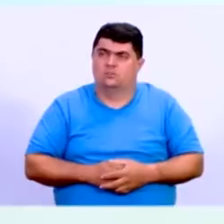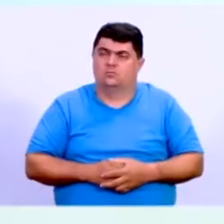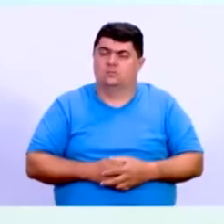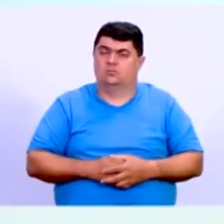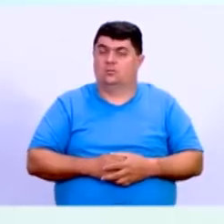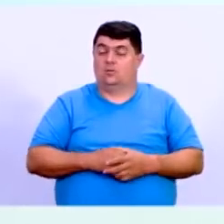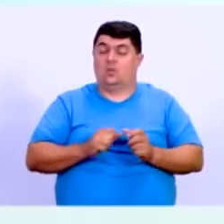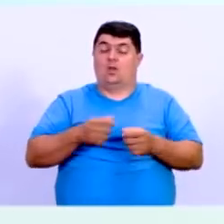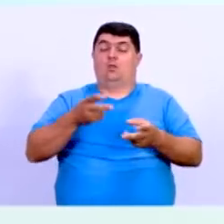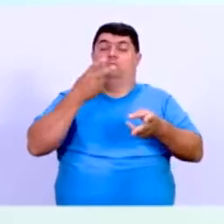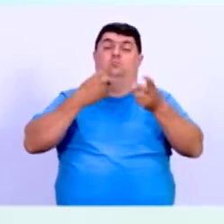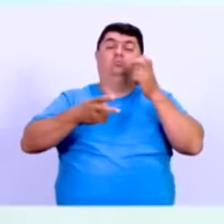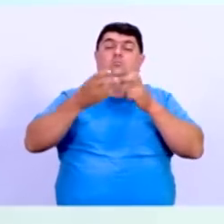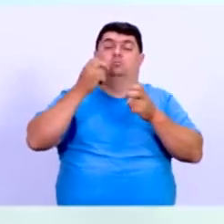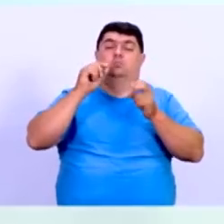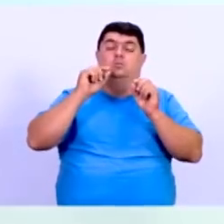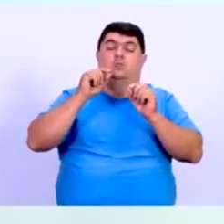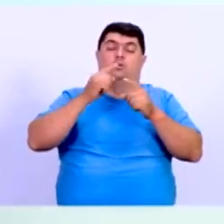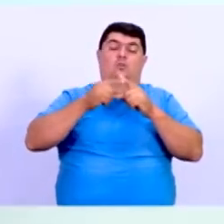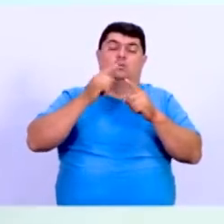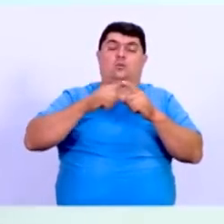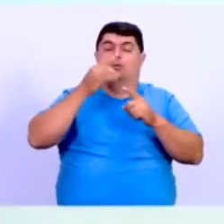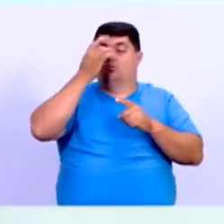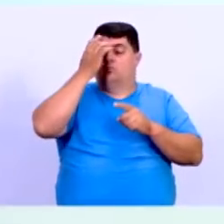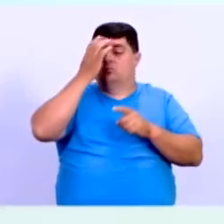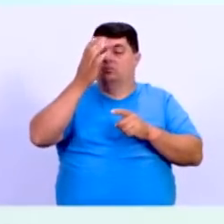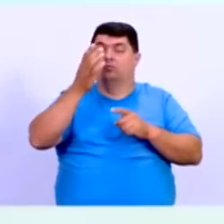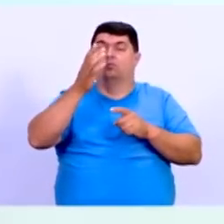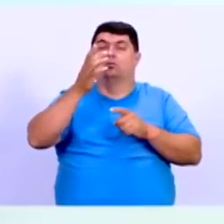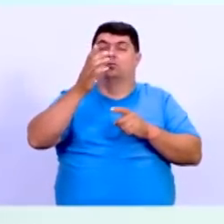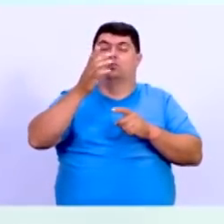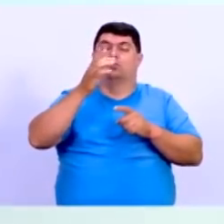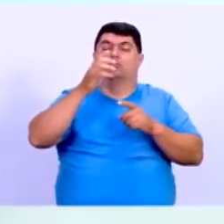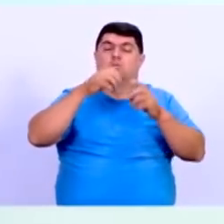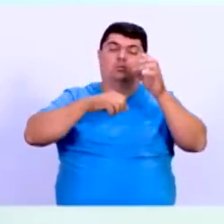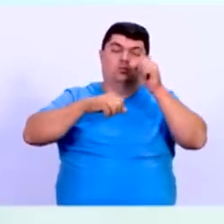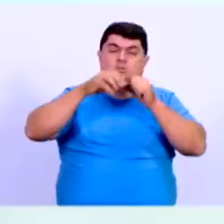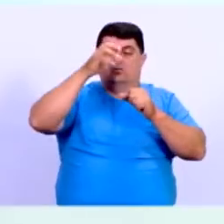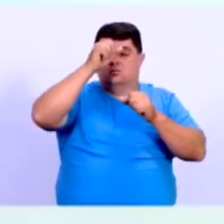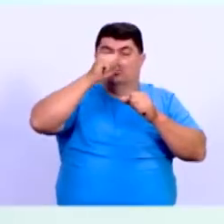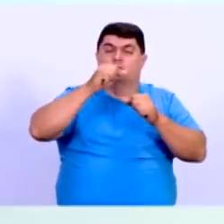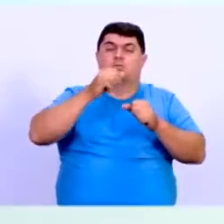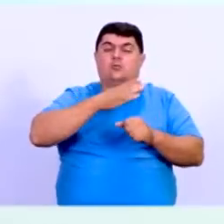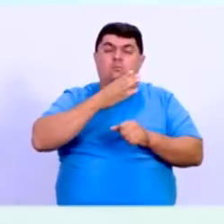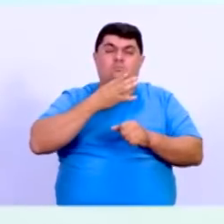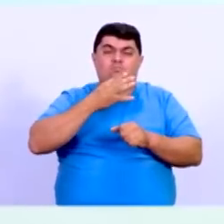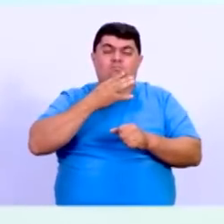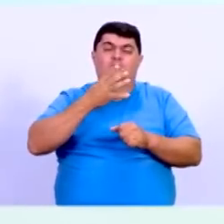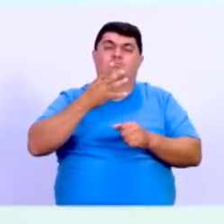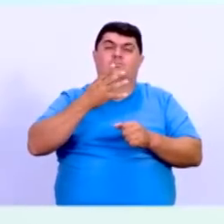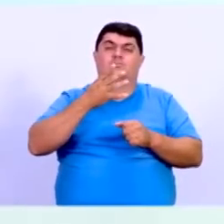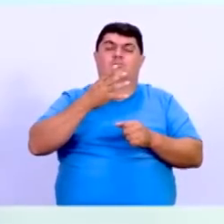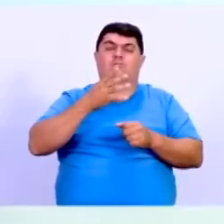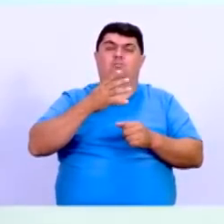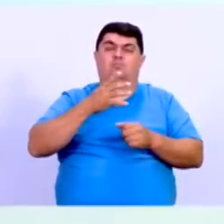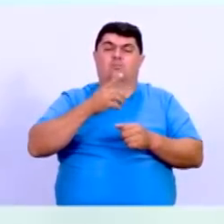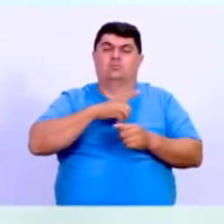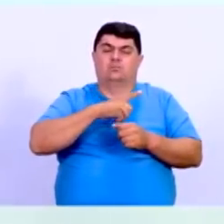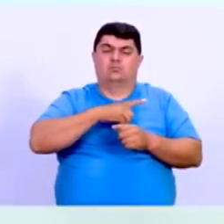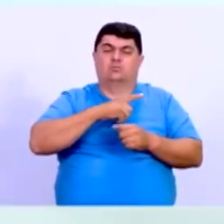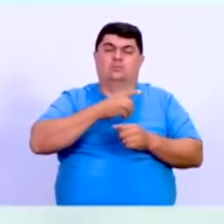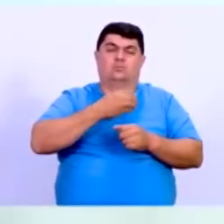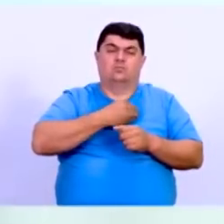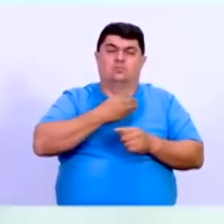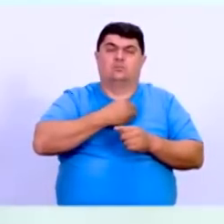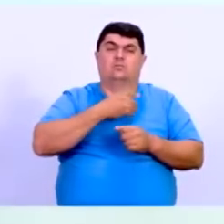para você ver, né, o quão fácil tá para você adquirir equipamentos, né, montar uma